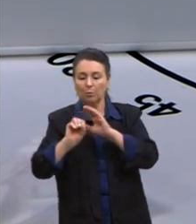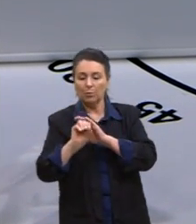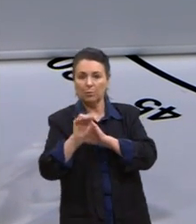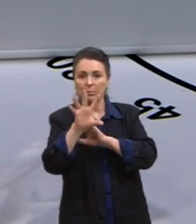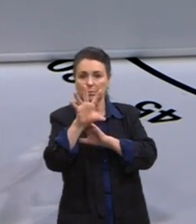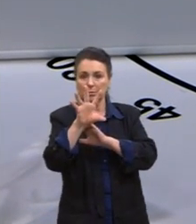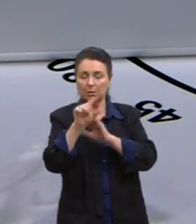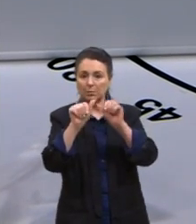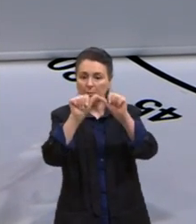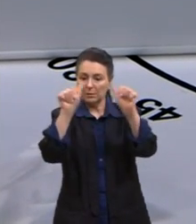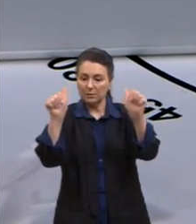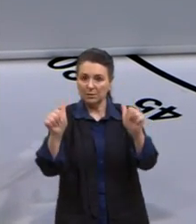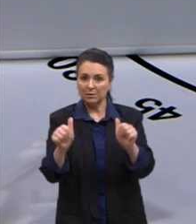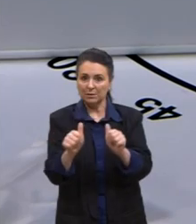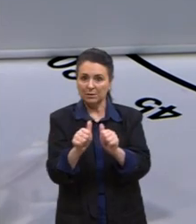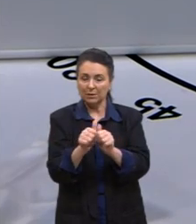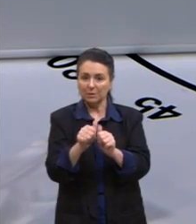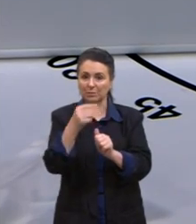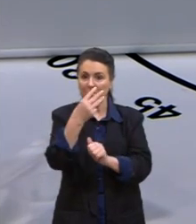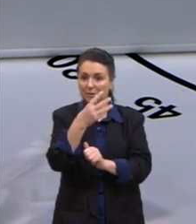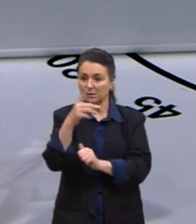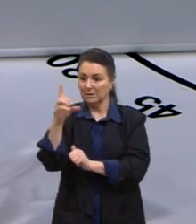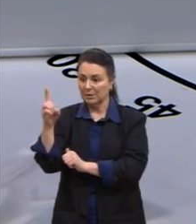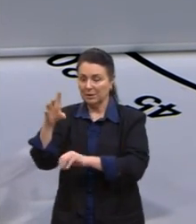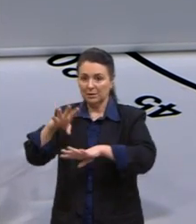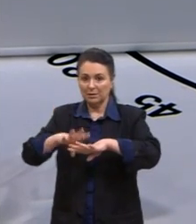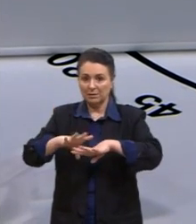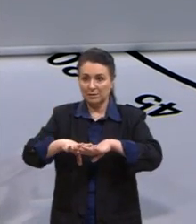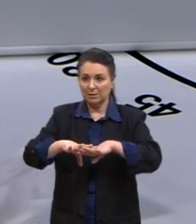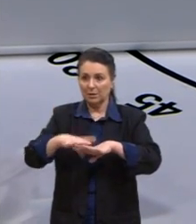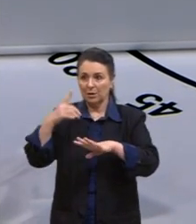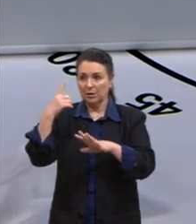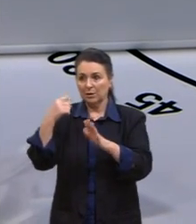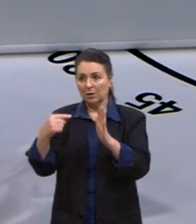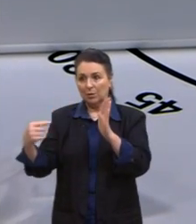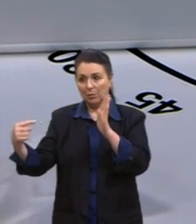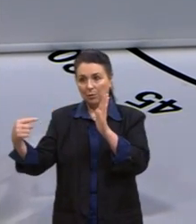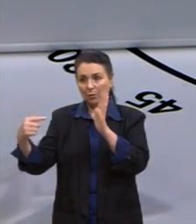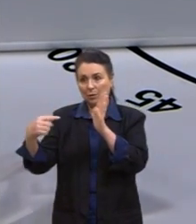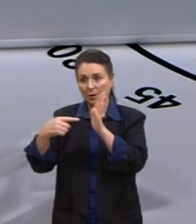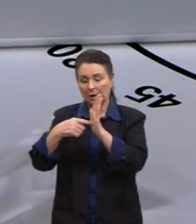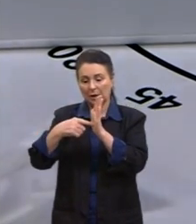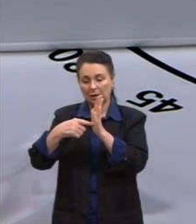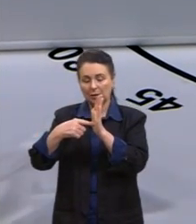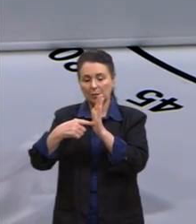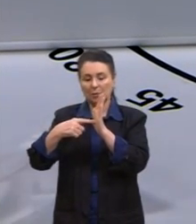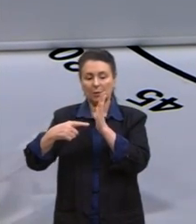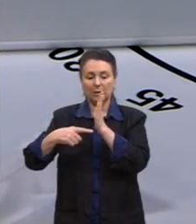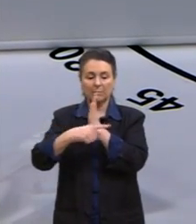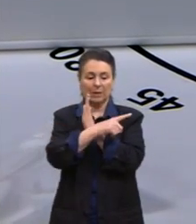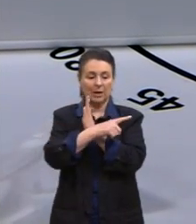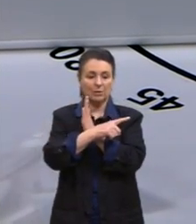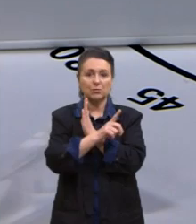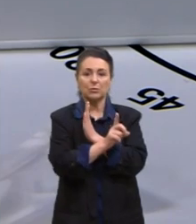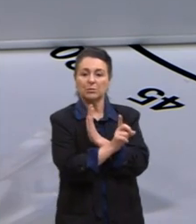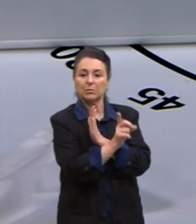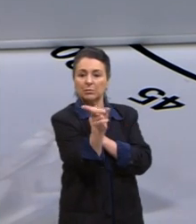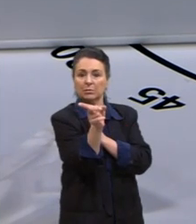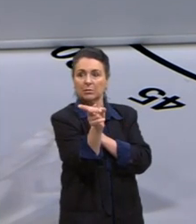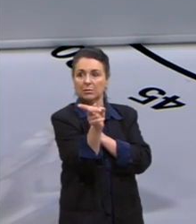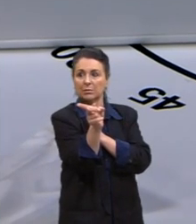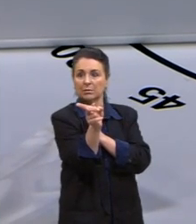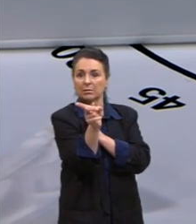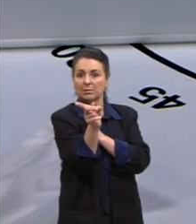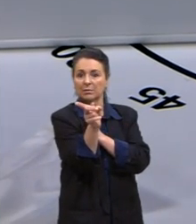então o raio ele tá entrando aqui né E vai bater aqui e refletiu para lá ó é como se